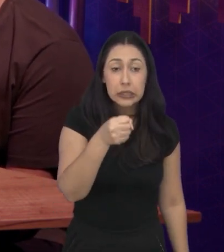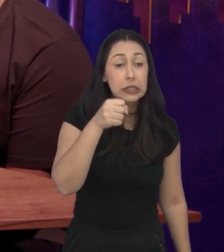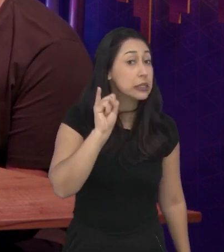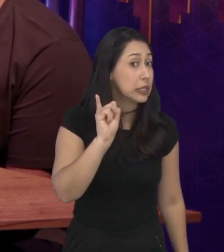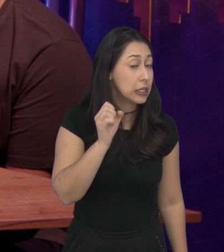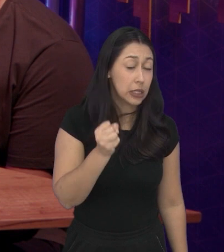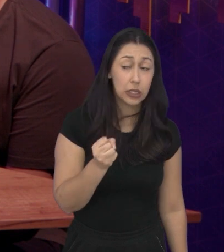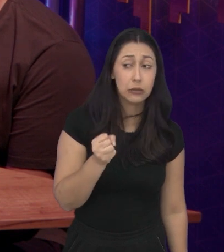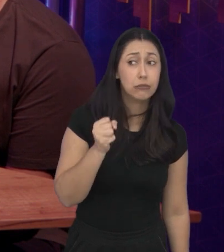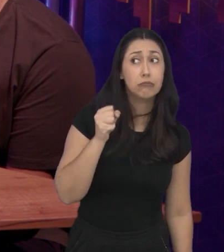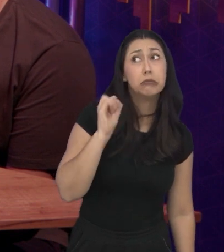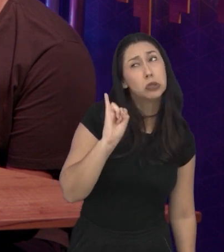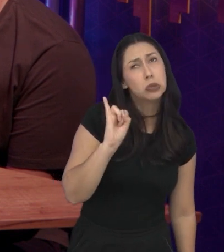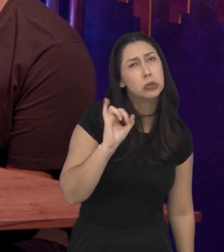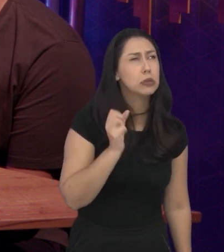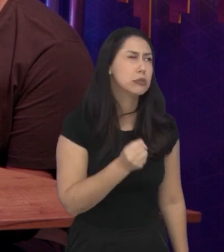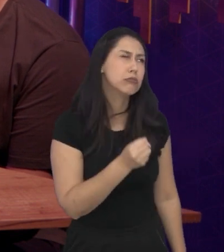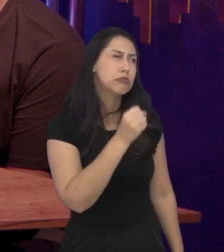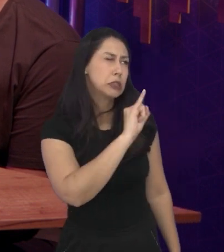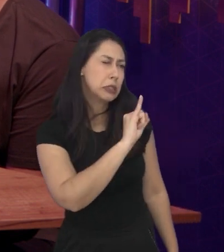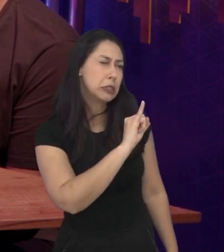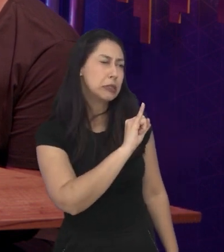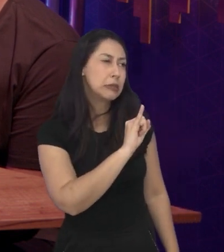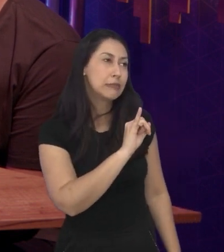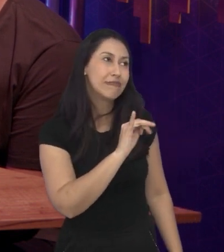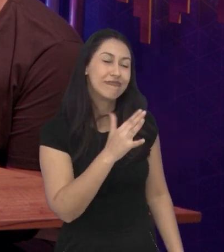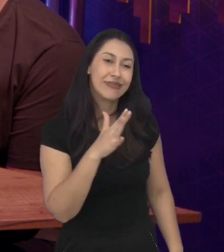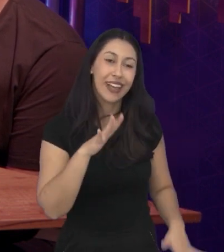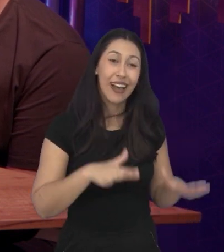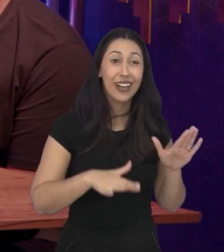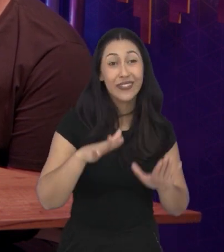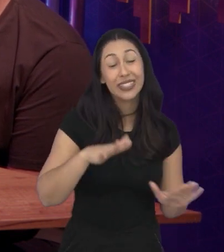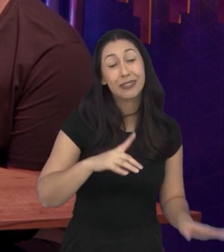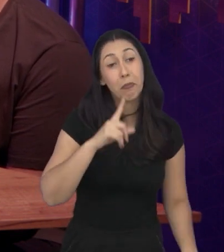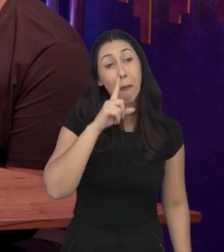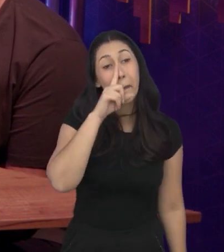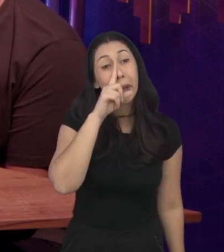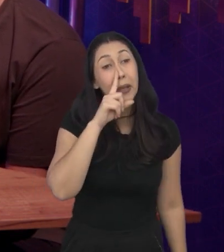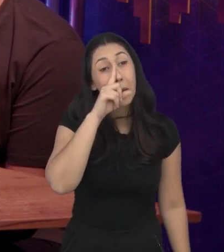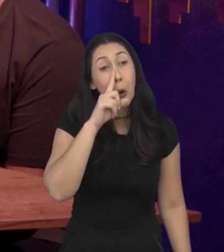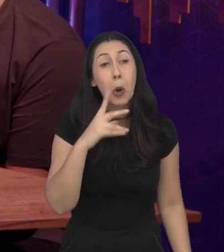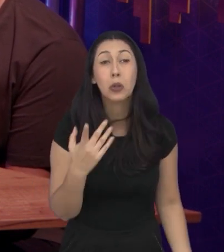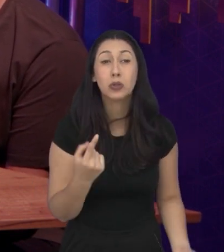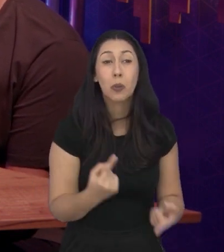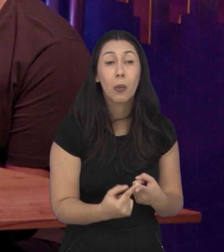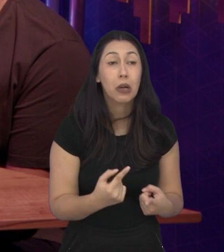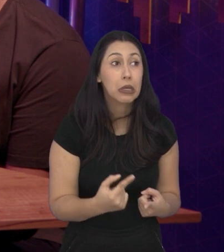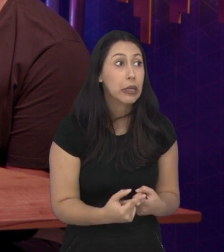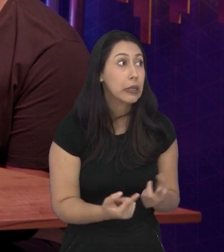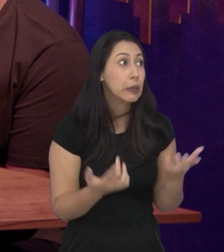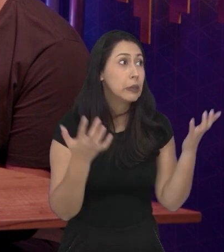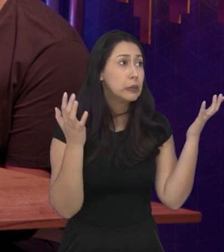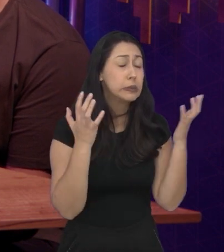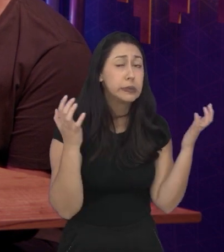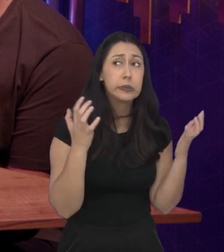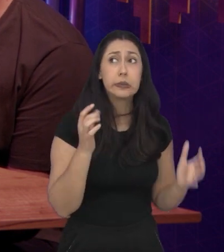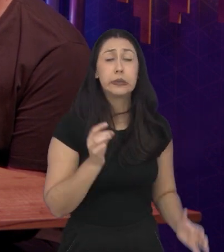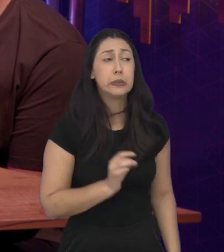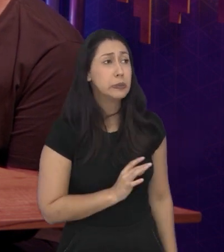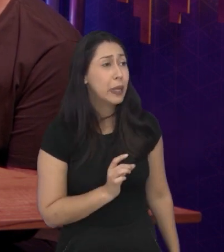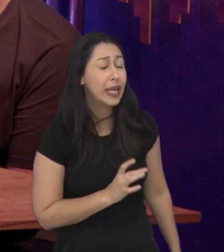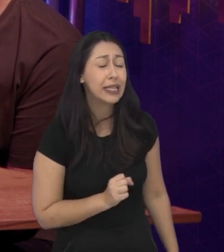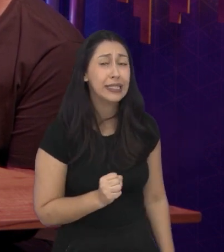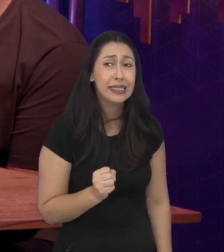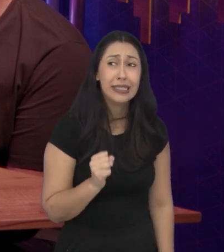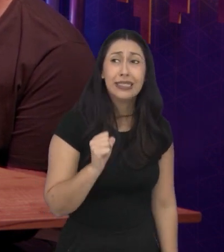ela fala e se são, né, duas palavrinhas completamente diferentes, mas quando a gente coloca elas juntas, né, e se, elas ganham um poder muito grande,